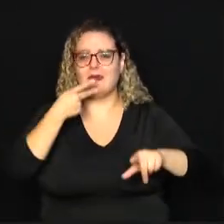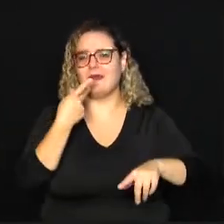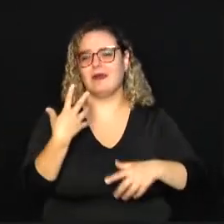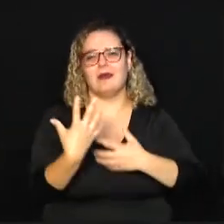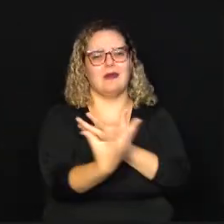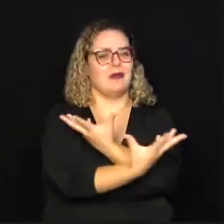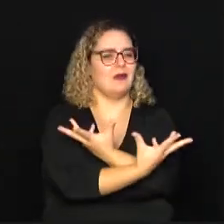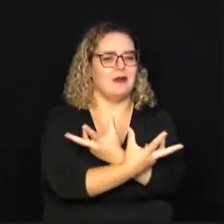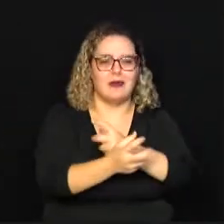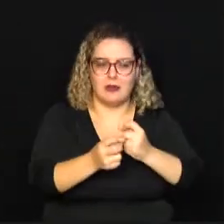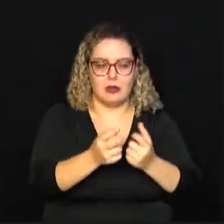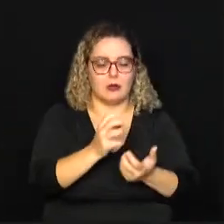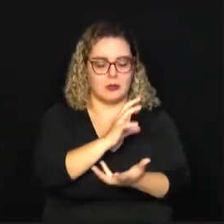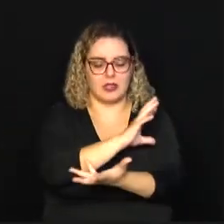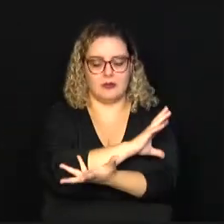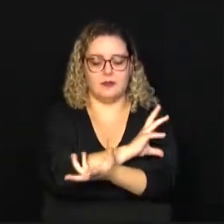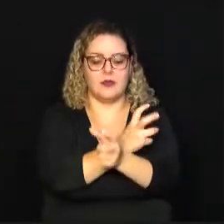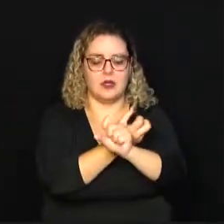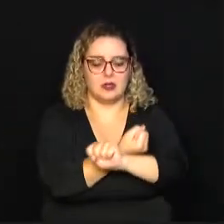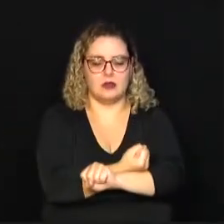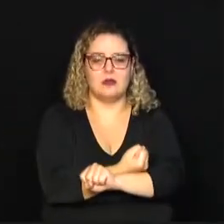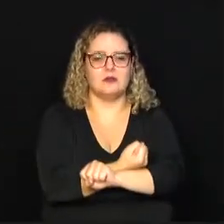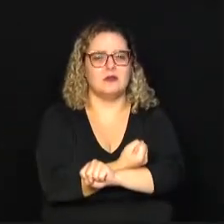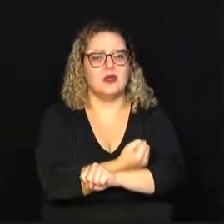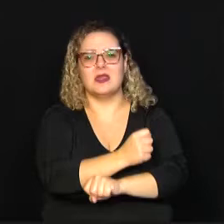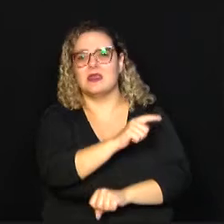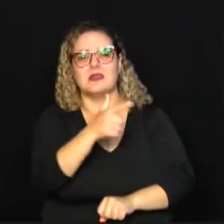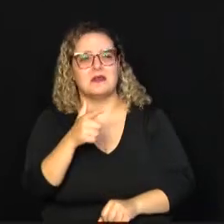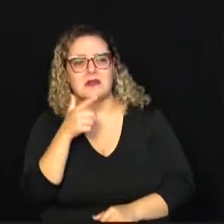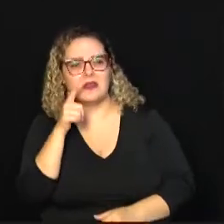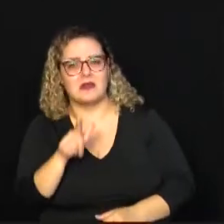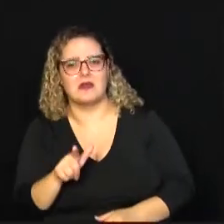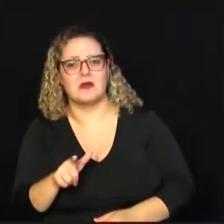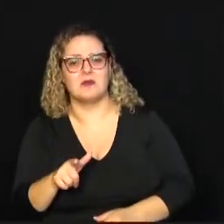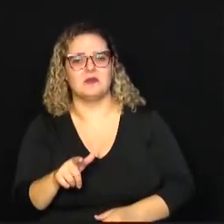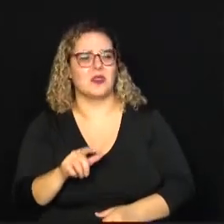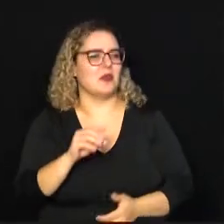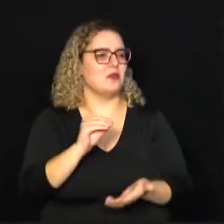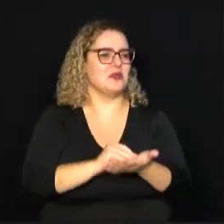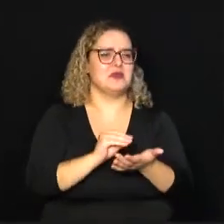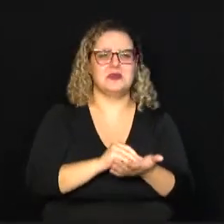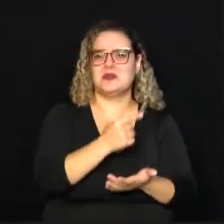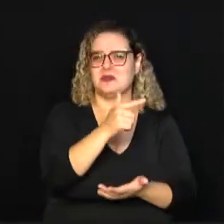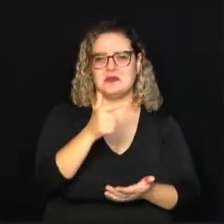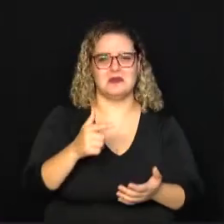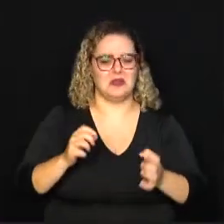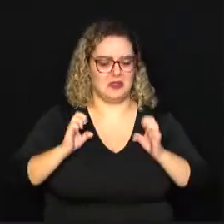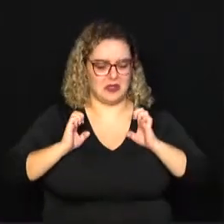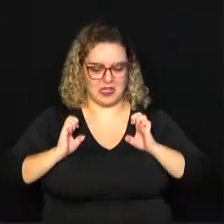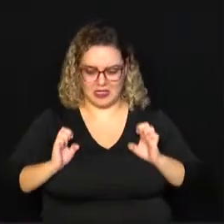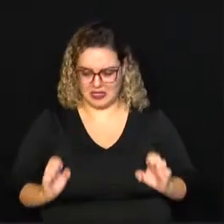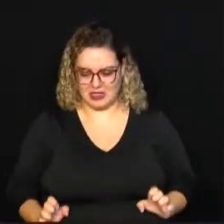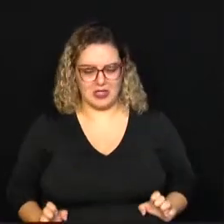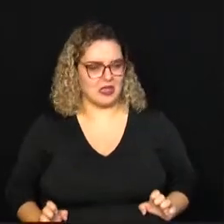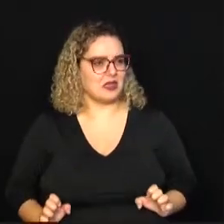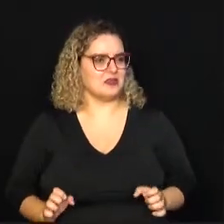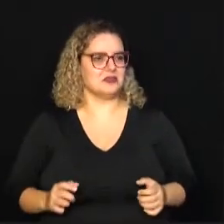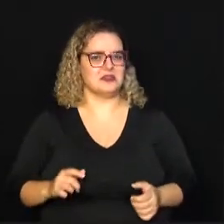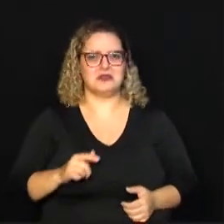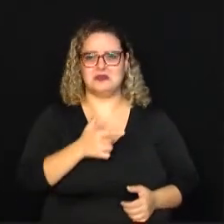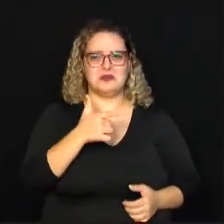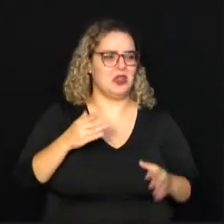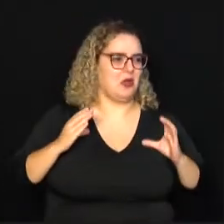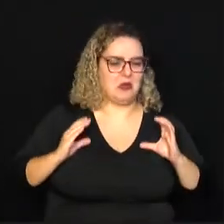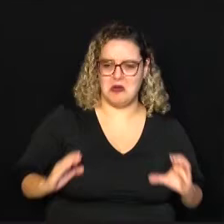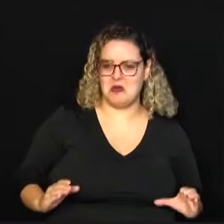isso não serve, é gente negacionista, é gente de má fé, é gente antiética, é gente que tem, ou que não tem, ou que